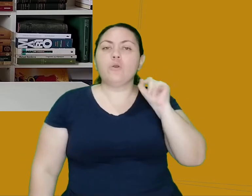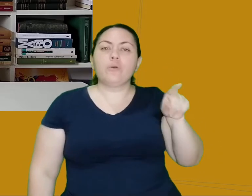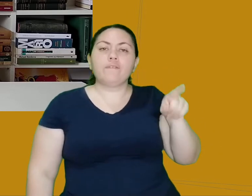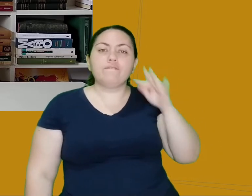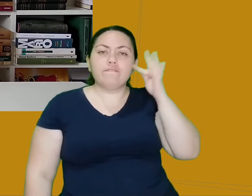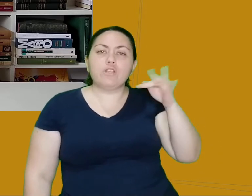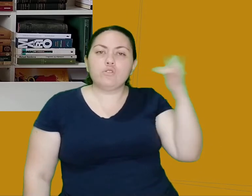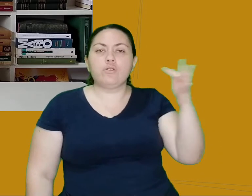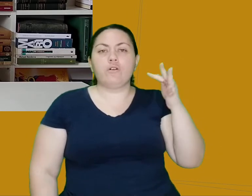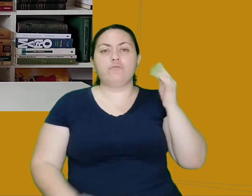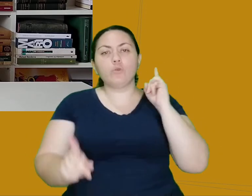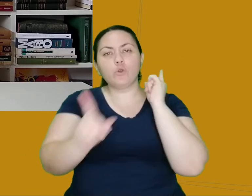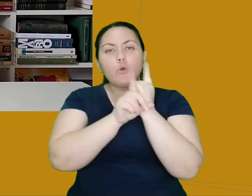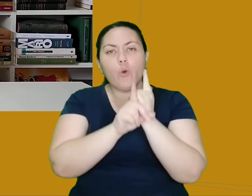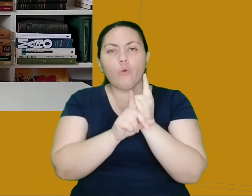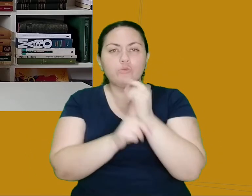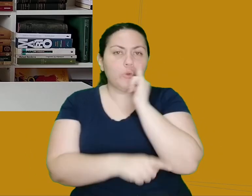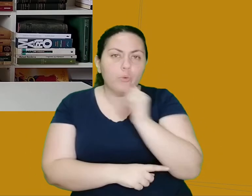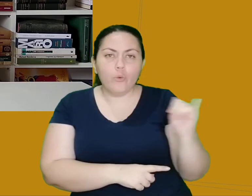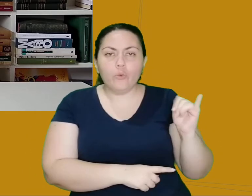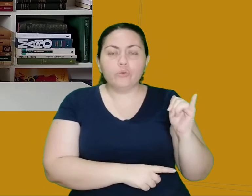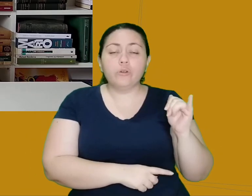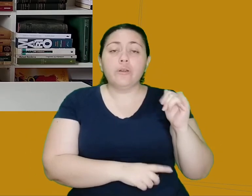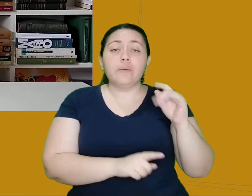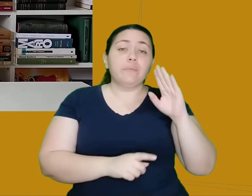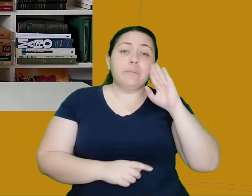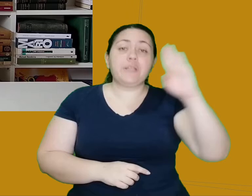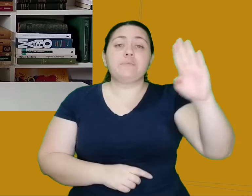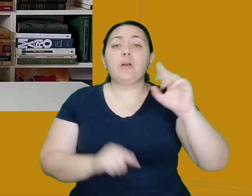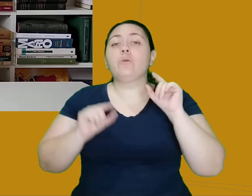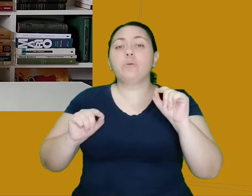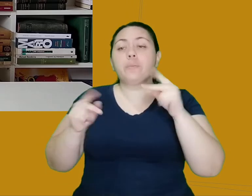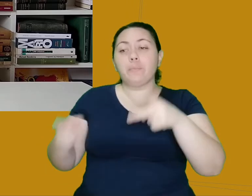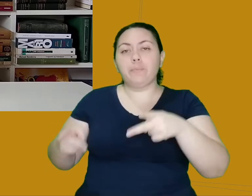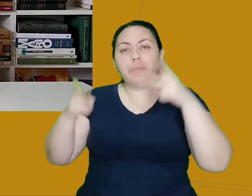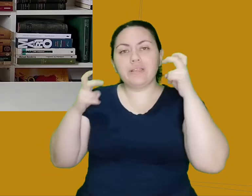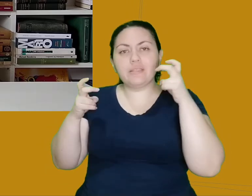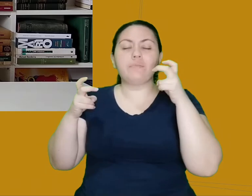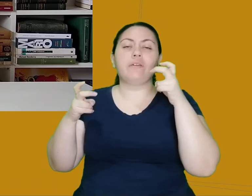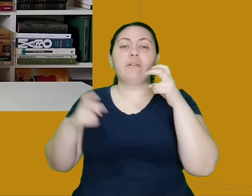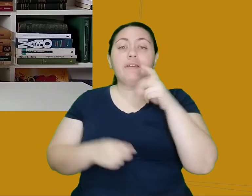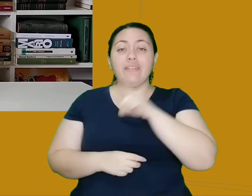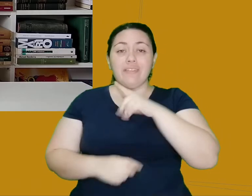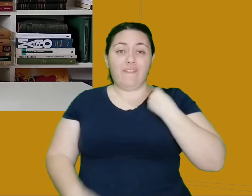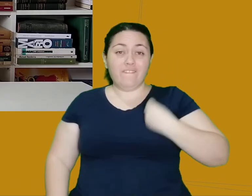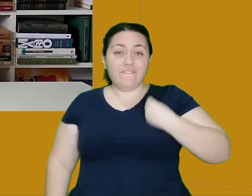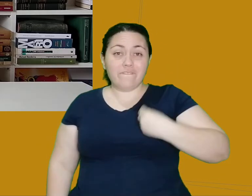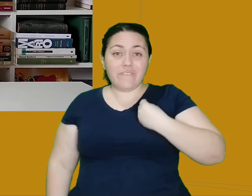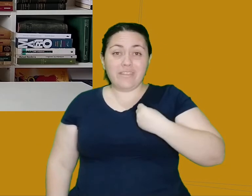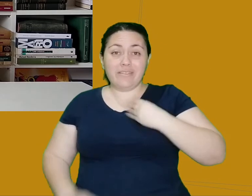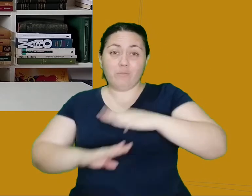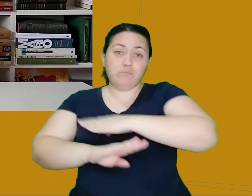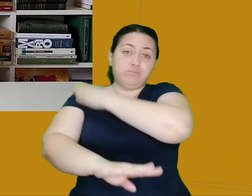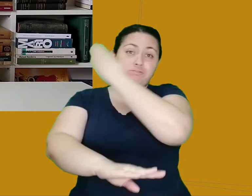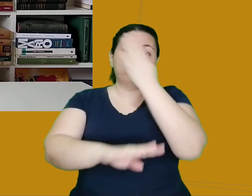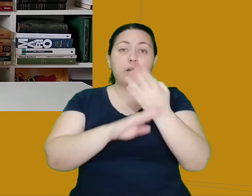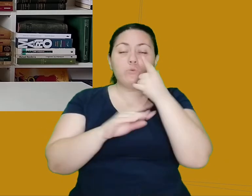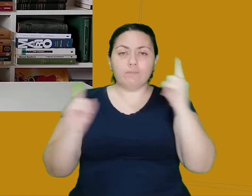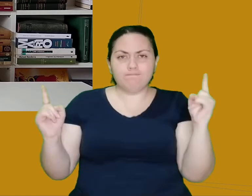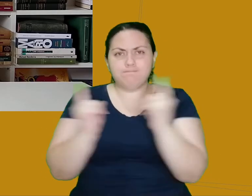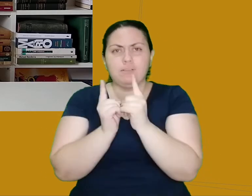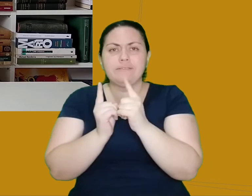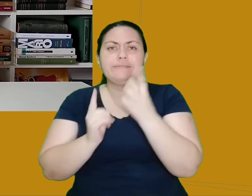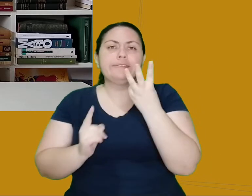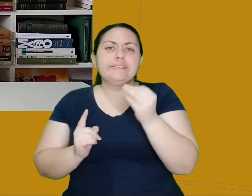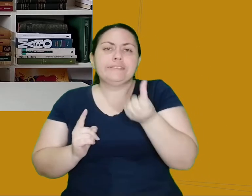que o narrador teria supostamente encontrado, é observar o potencial do conto de apertar uma vida inteira em 30 ou 60 minutos. Por